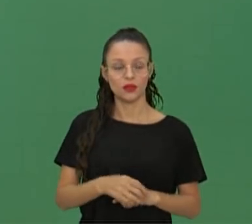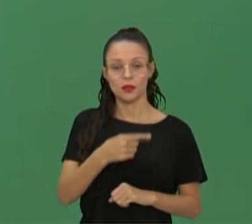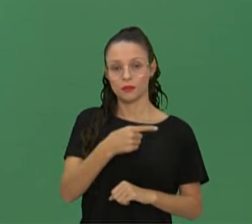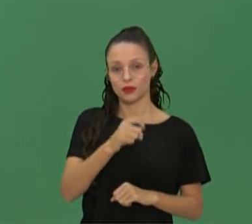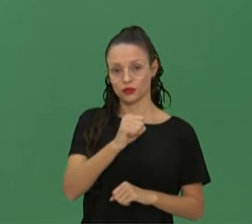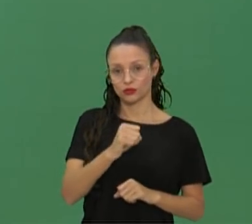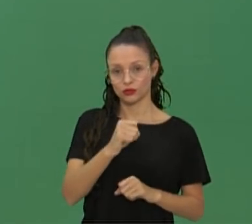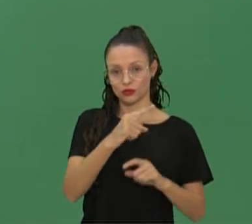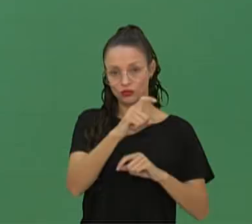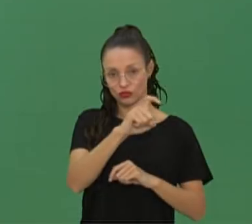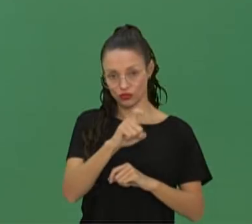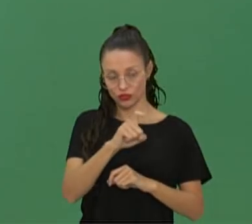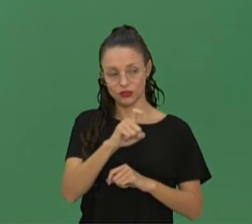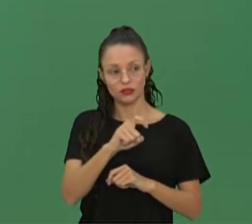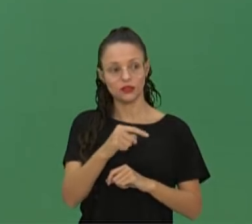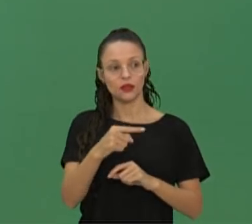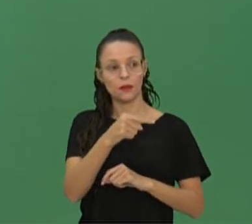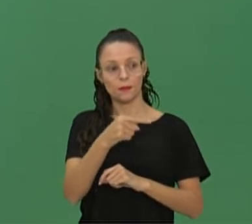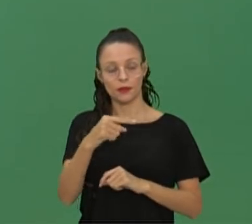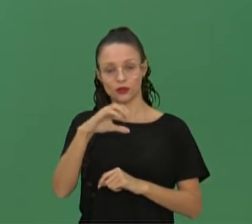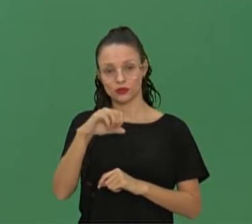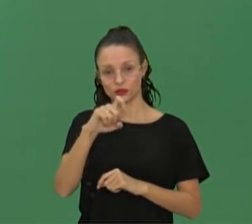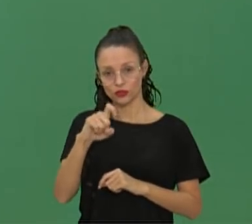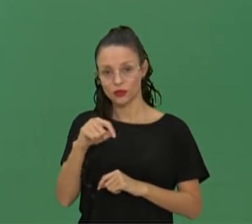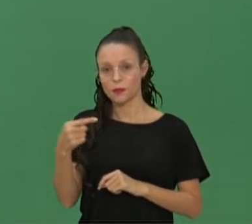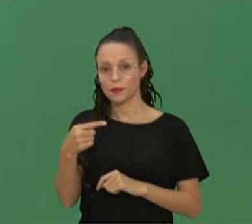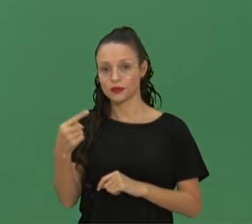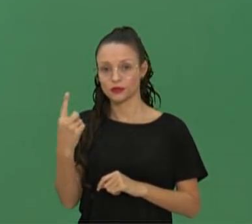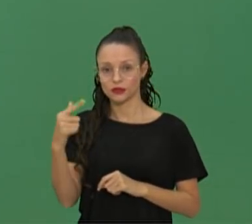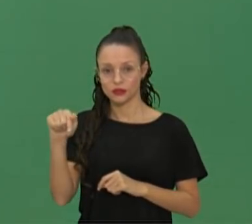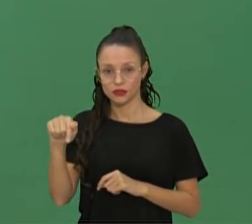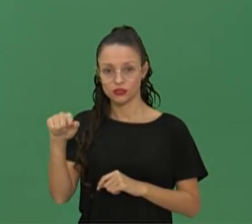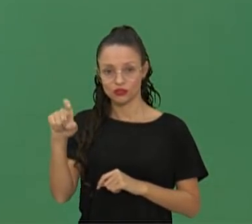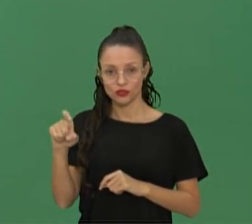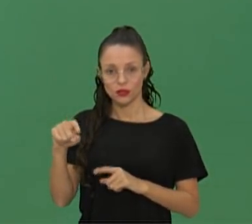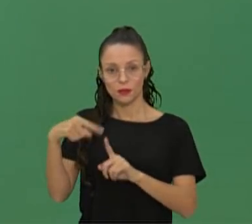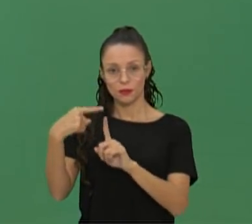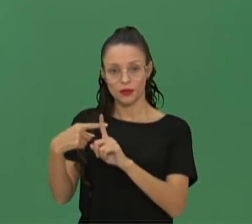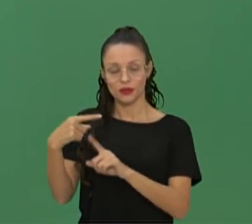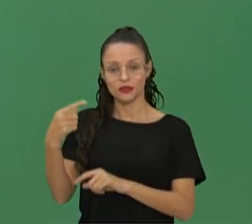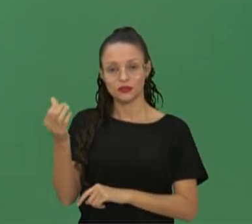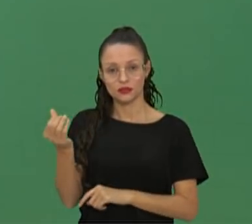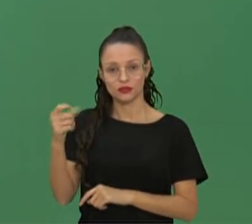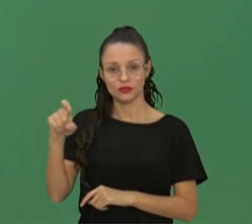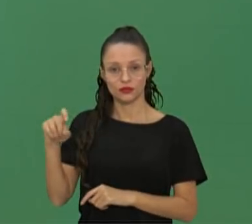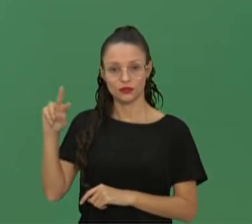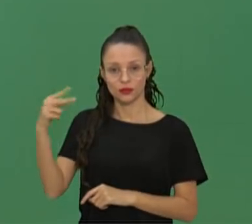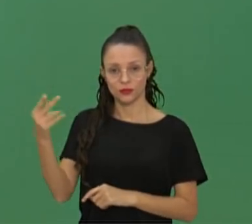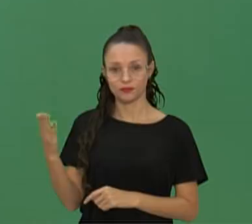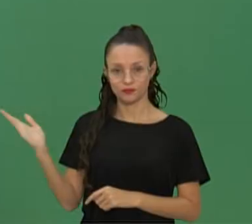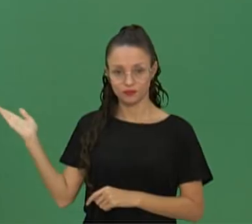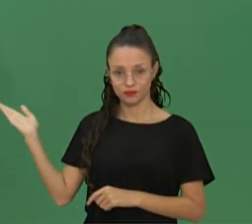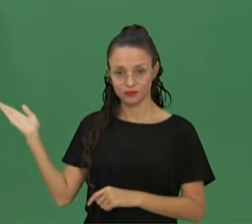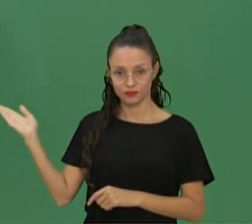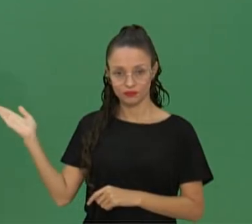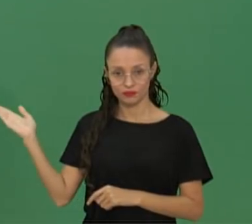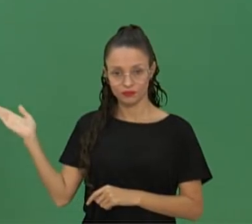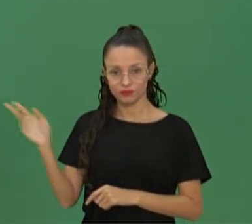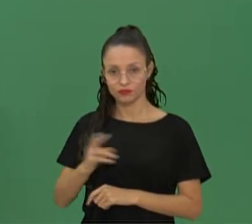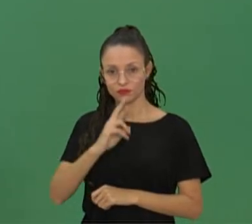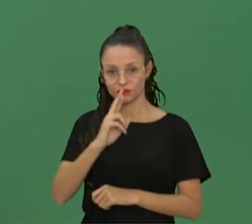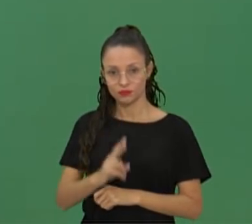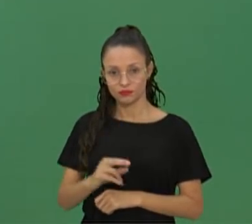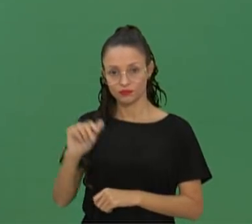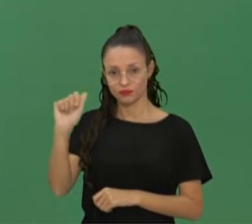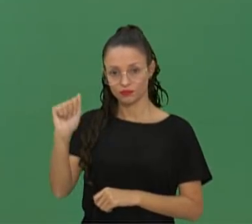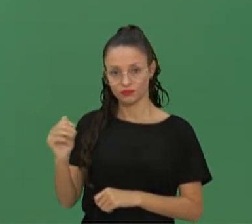menos 8x menos 9x dá menos 17x e mais 6x ao quadrado. Está aqui a minha resposta para a